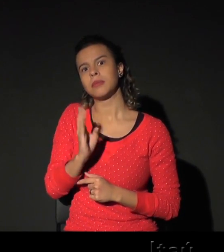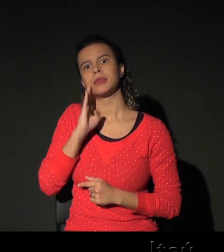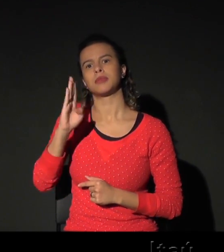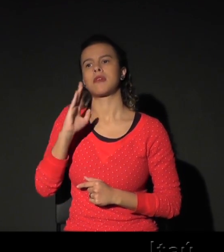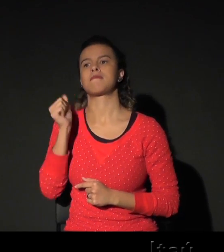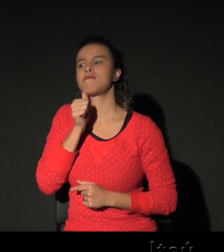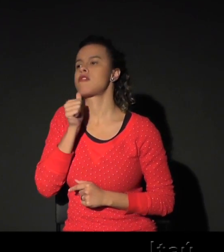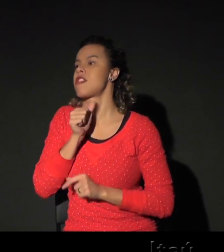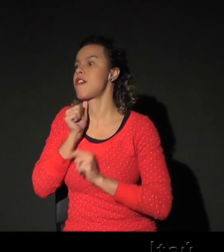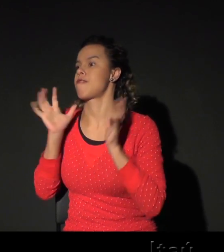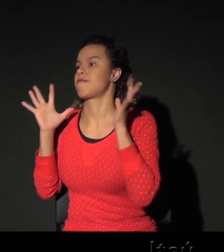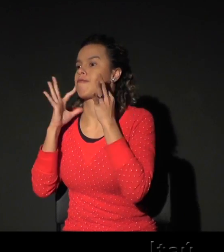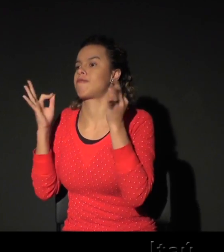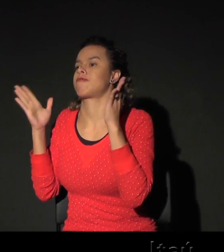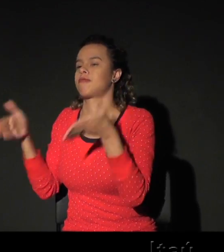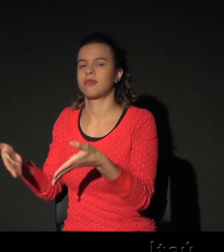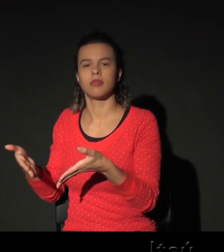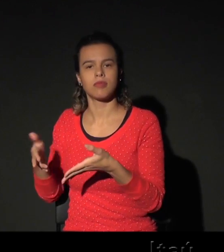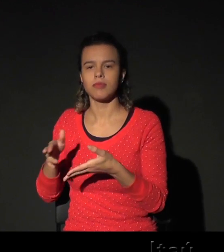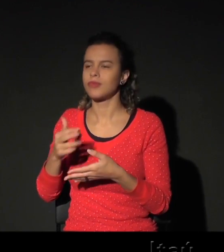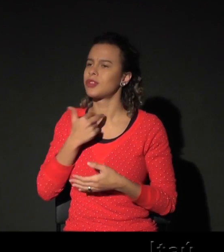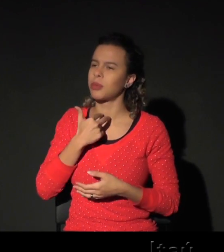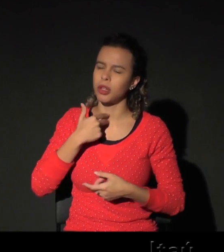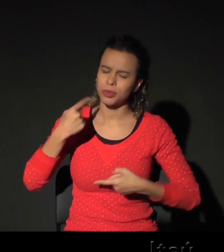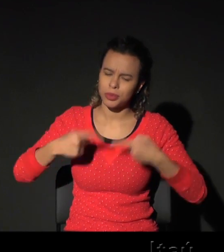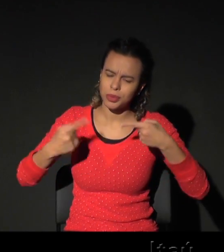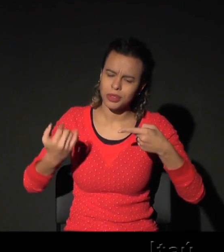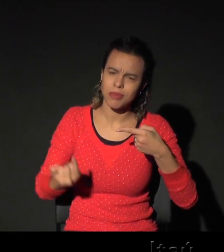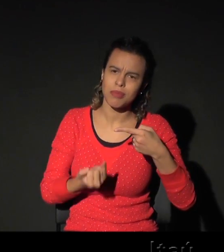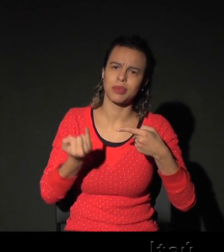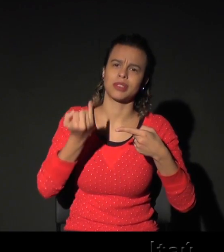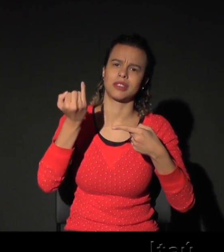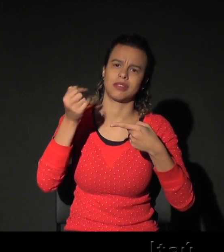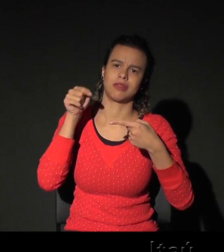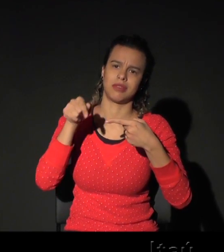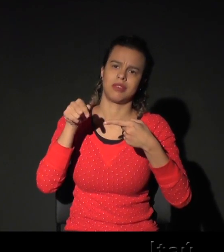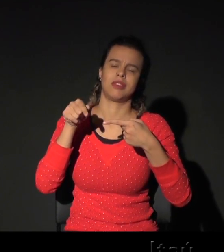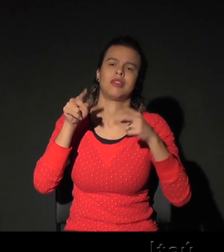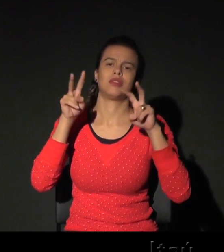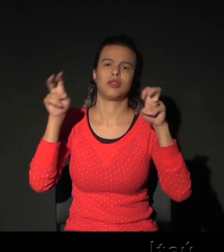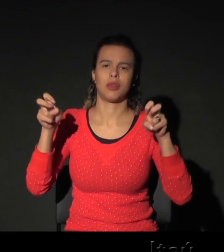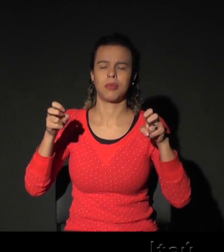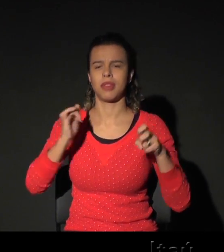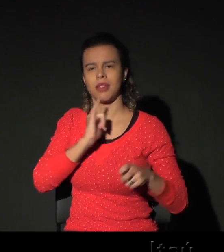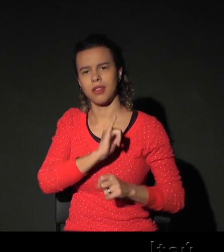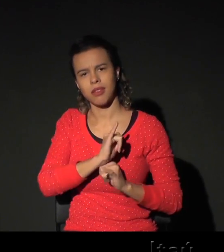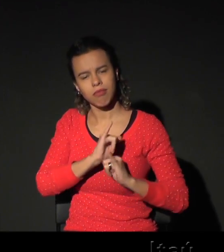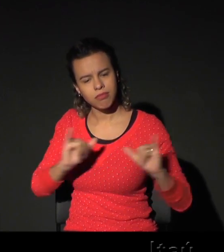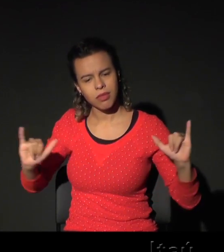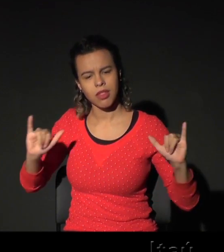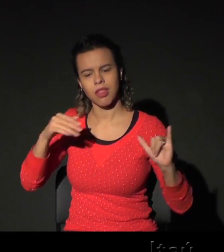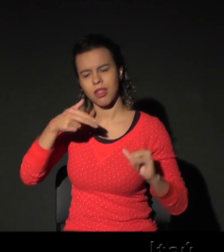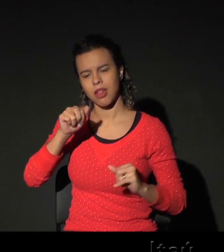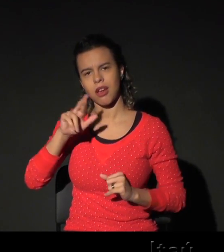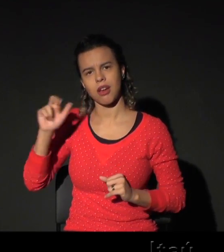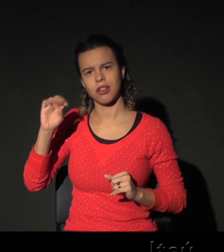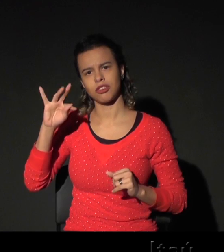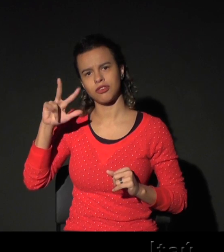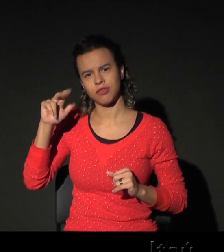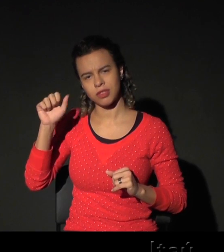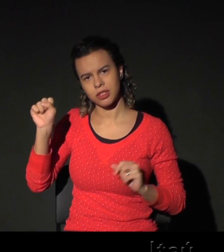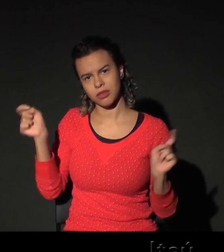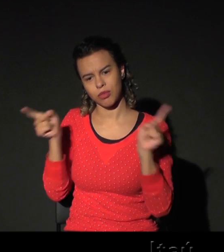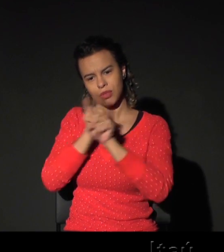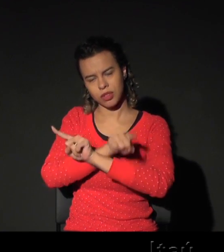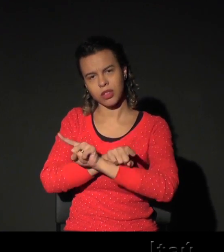naquela a gente não pode colocar uma discussão tão importante como a disputa de narrativas como trazer outras narrativas como romper